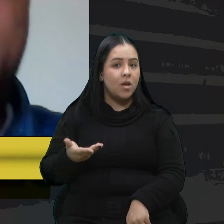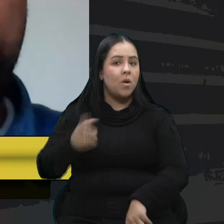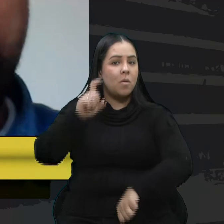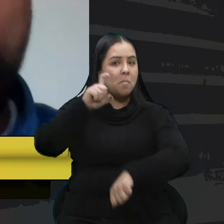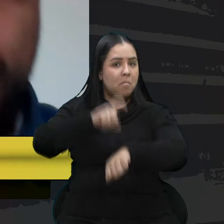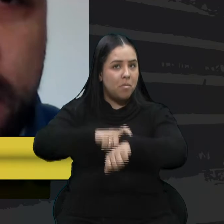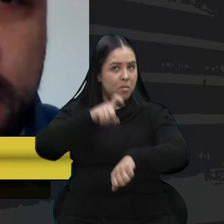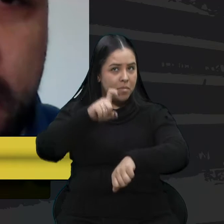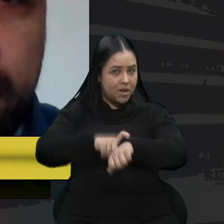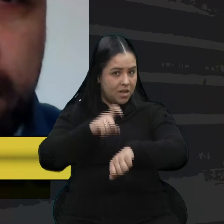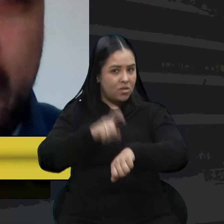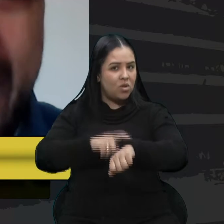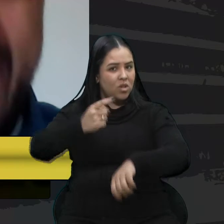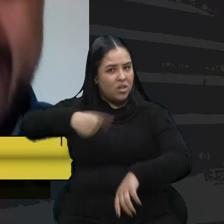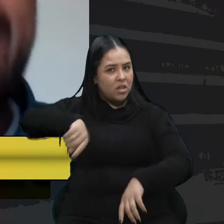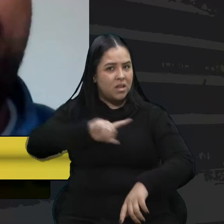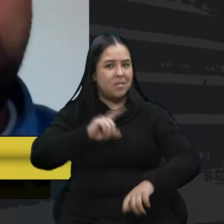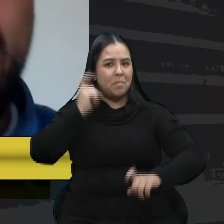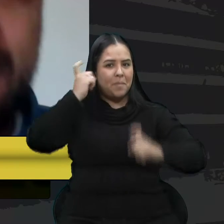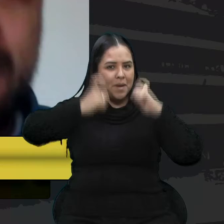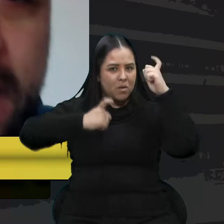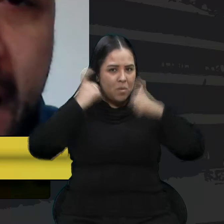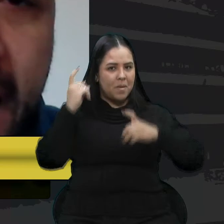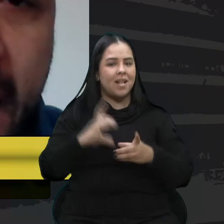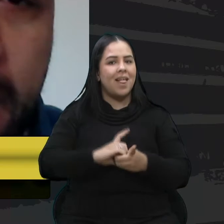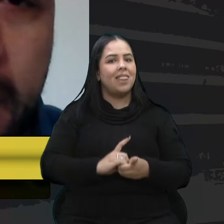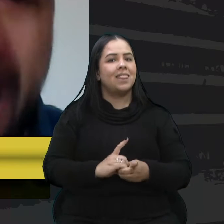é preocupante, a